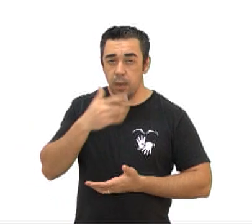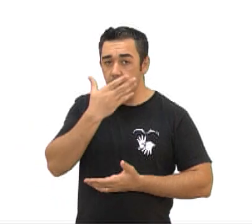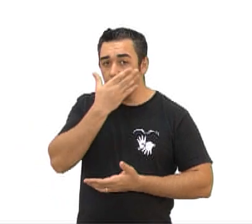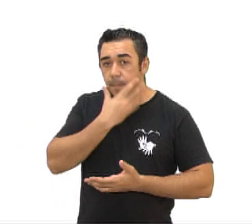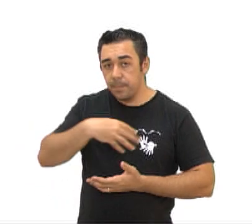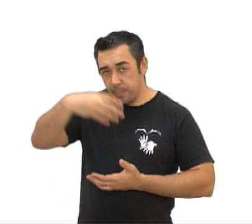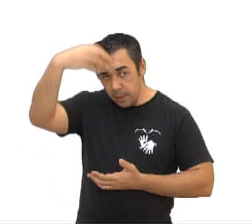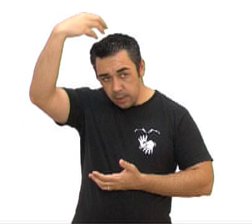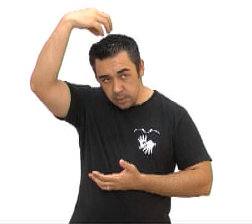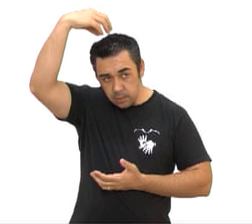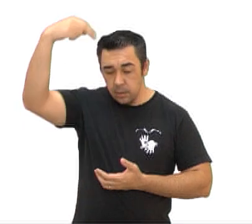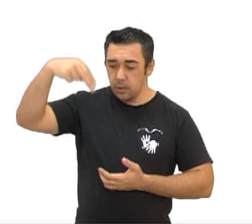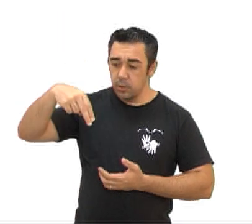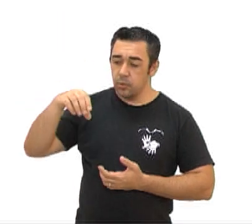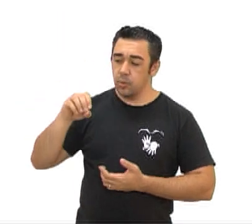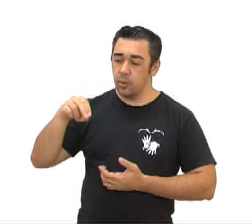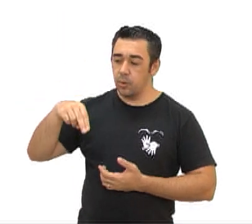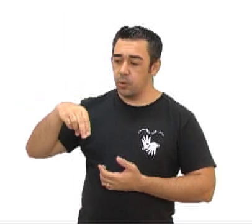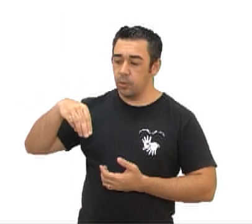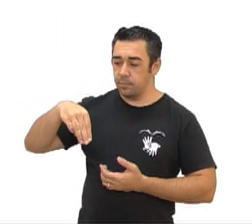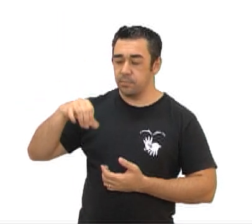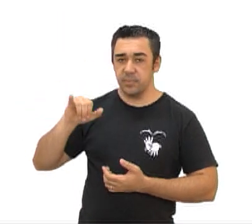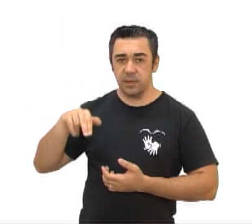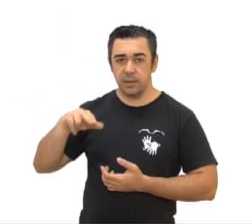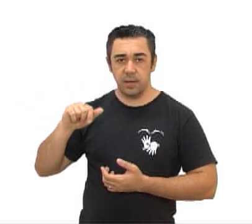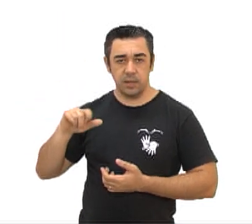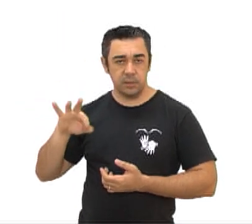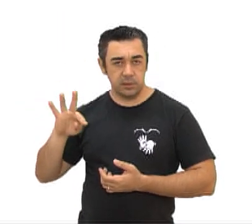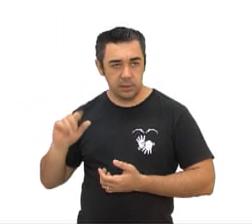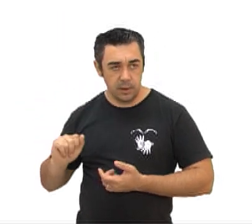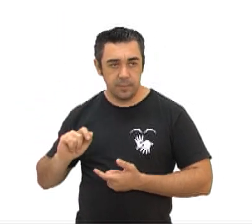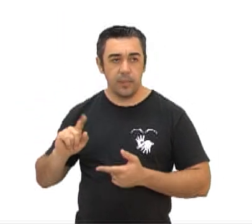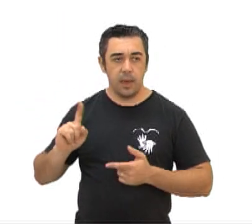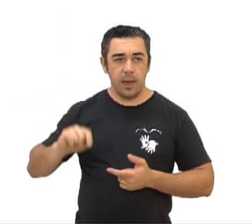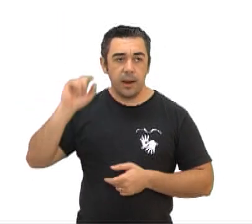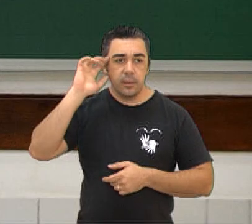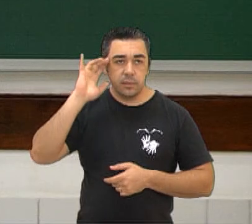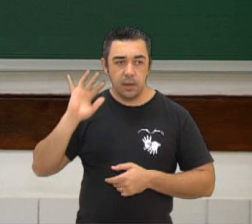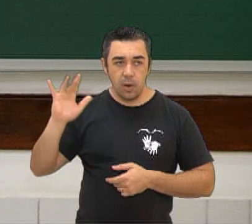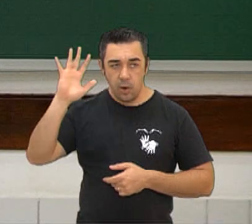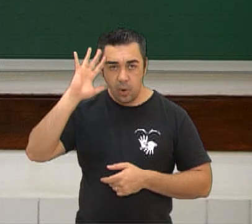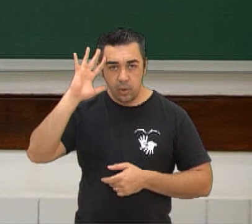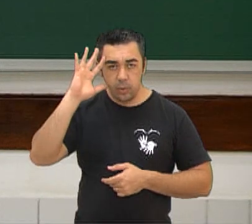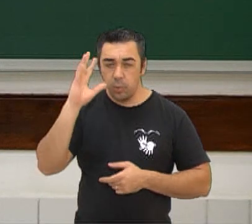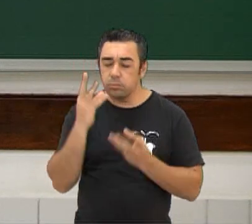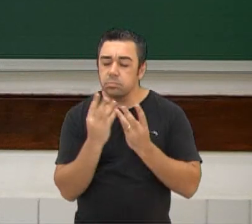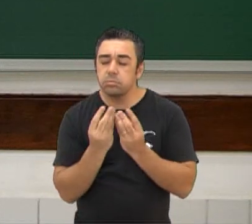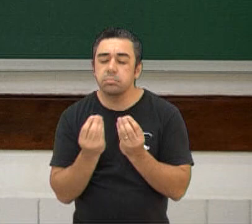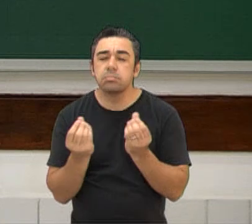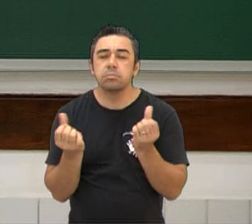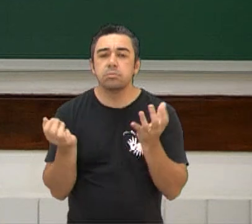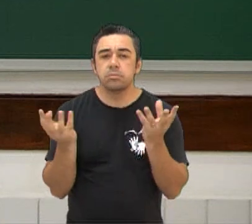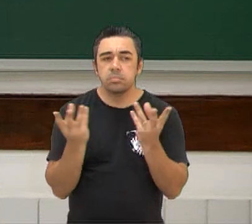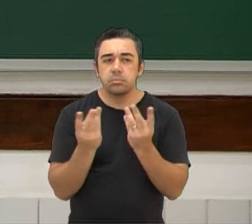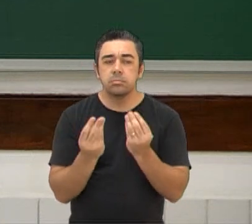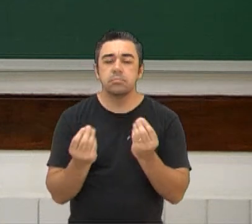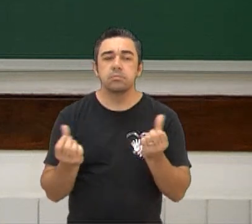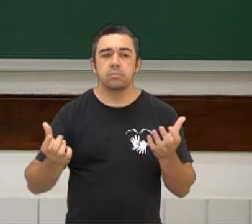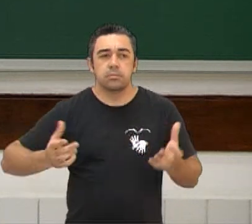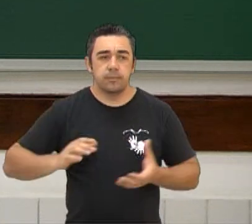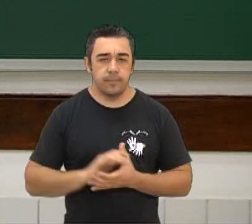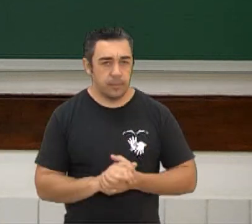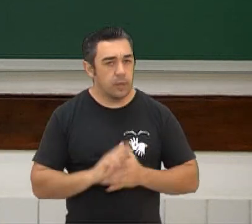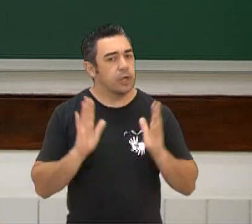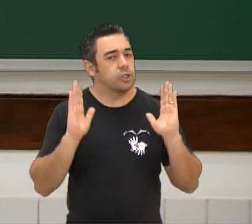dos nominalistas, era chamado de teórico das vãs sutilezas. O que é isso, os nominalistas?